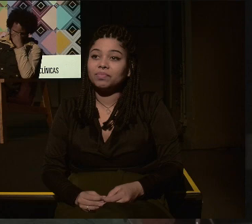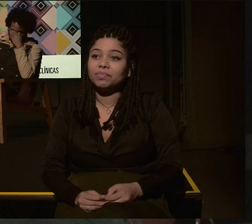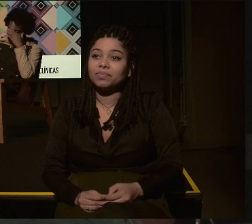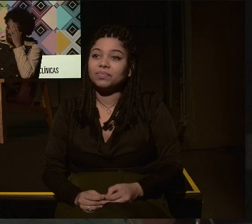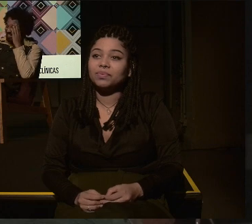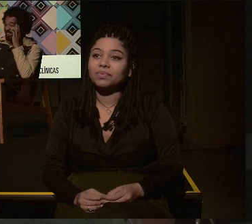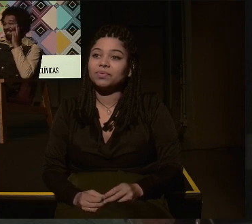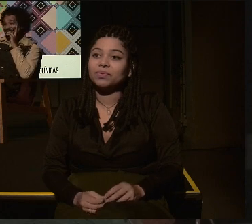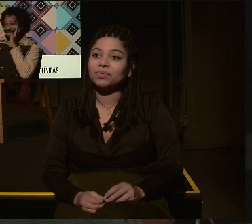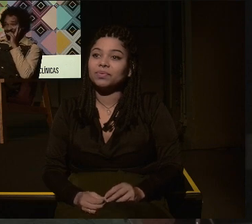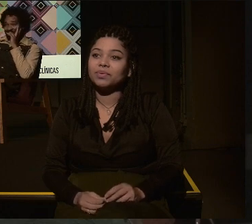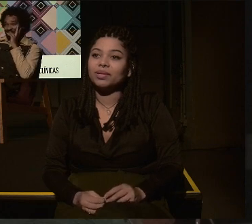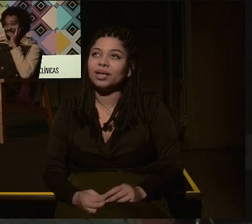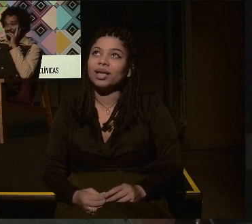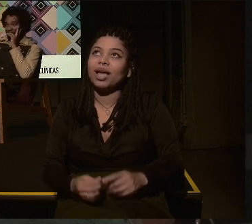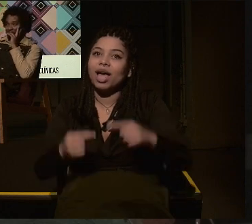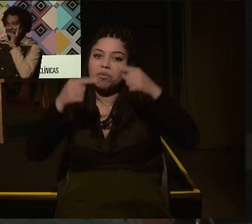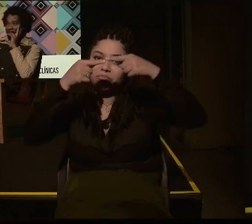Talvez, assim,